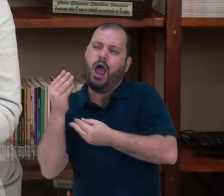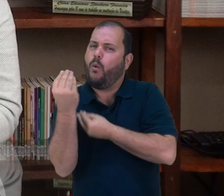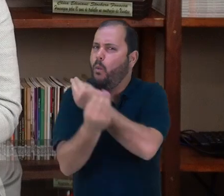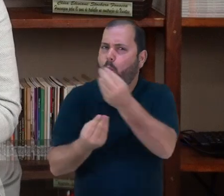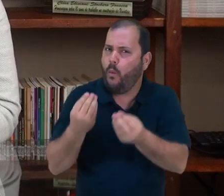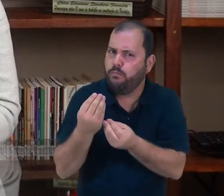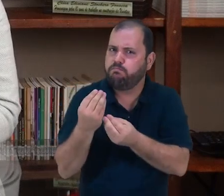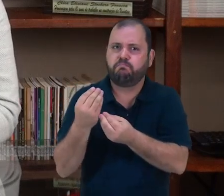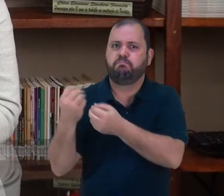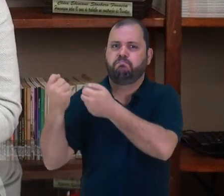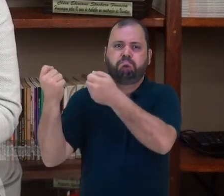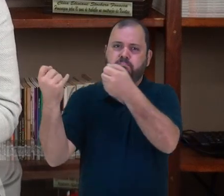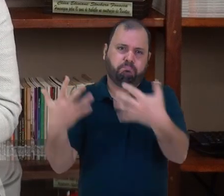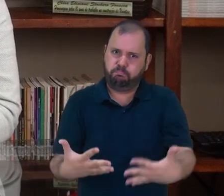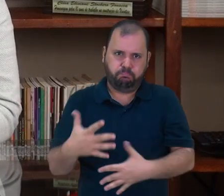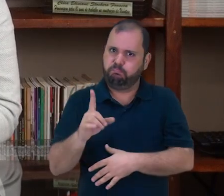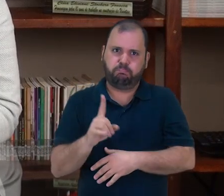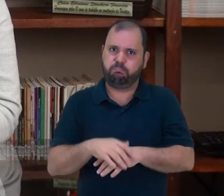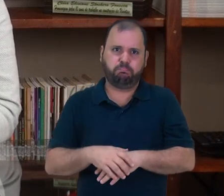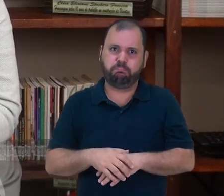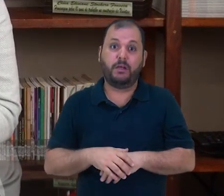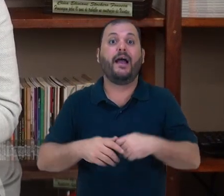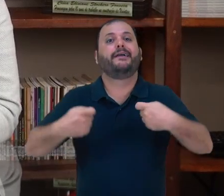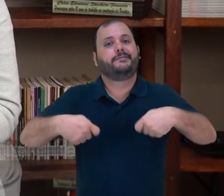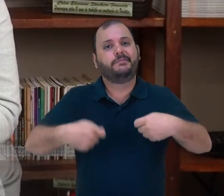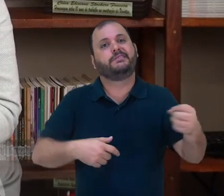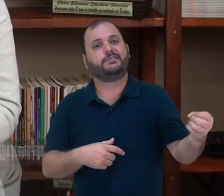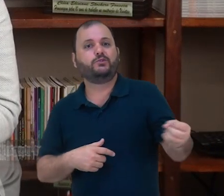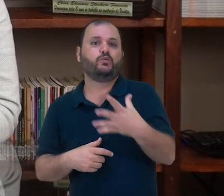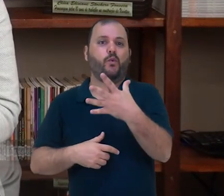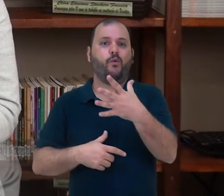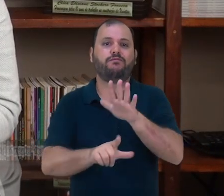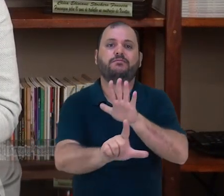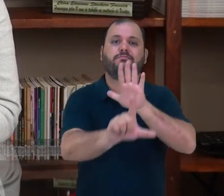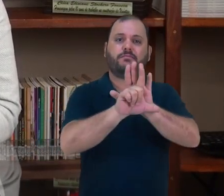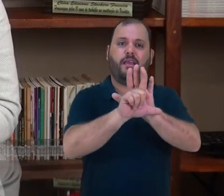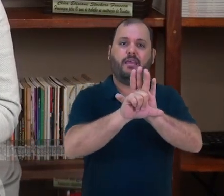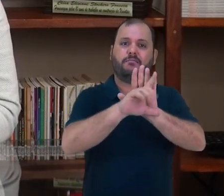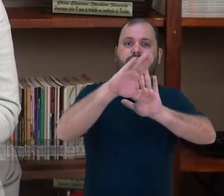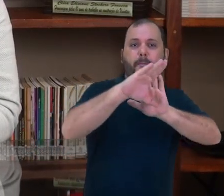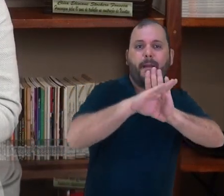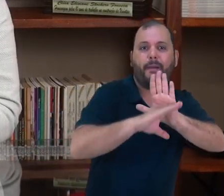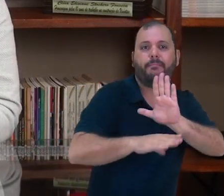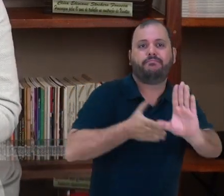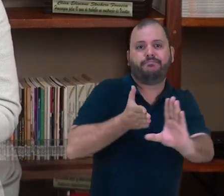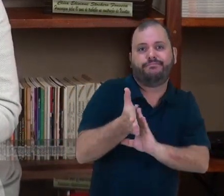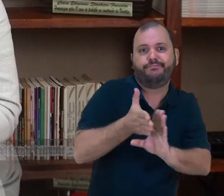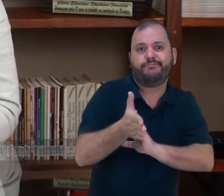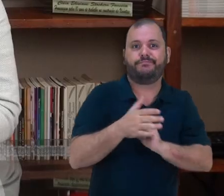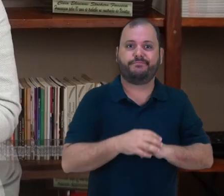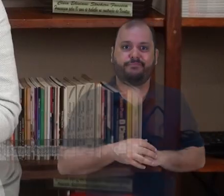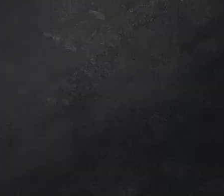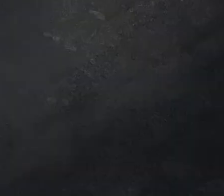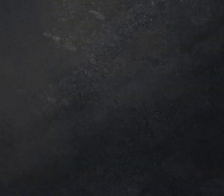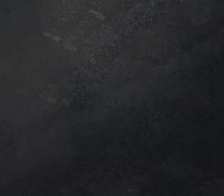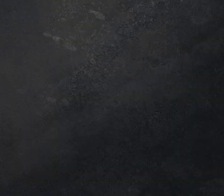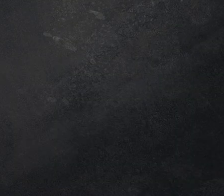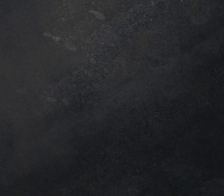nem demandando assim uma nova lei para estabelecer como essa formação ocorreria.